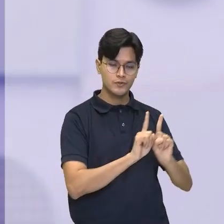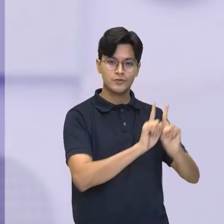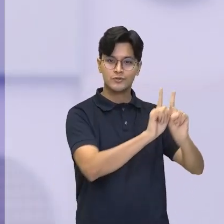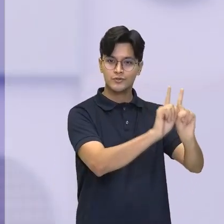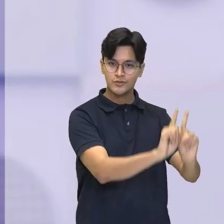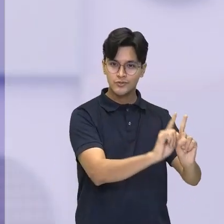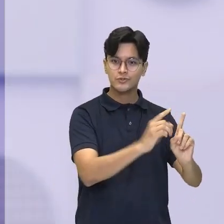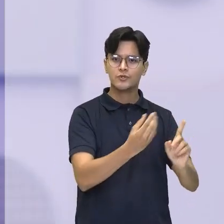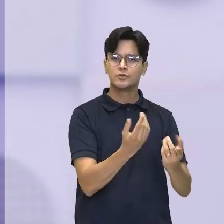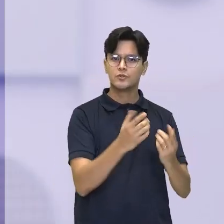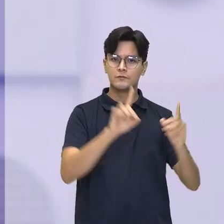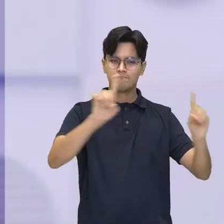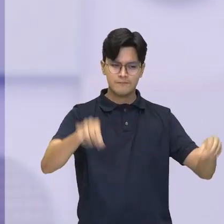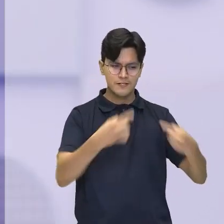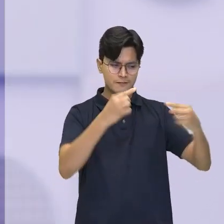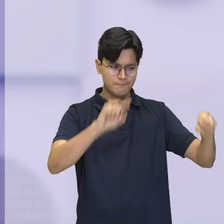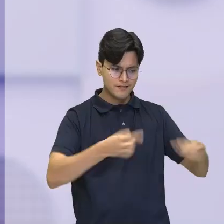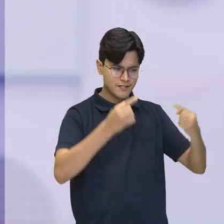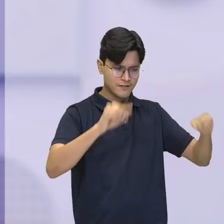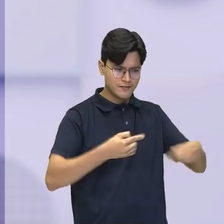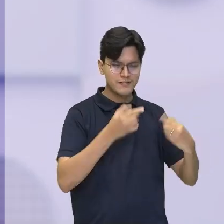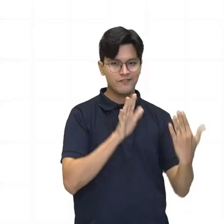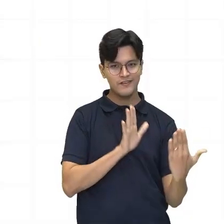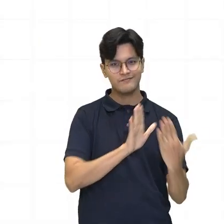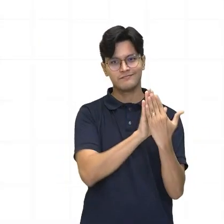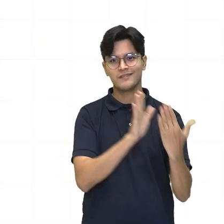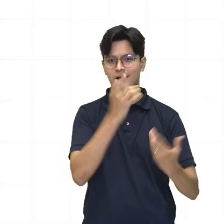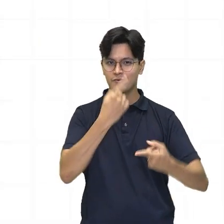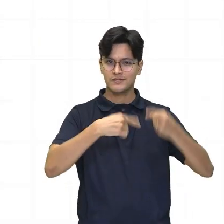da vida. Vamos lá, vamos continuar.